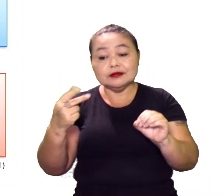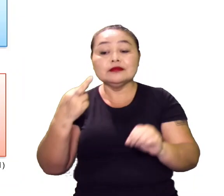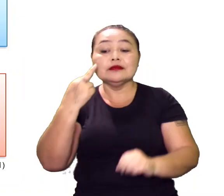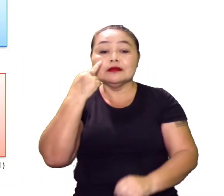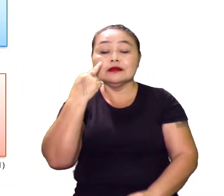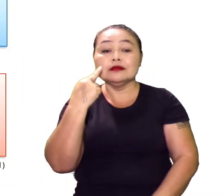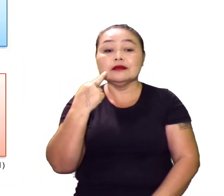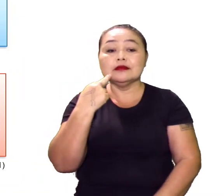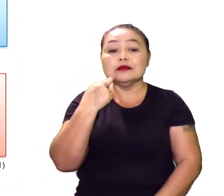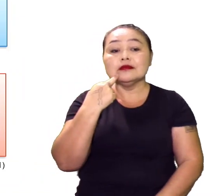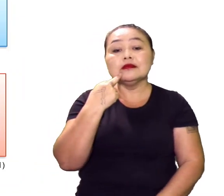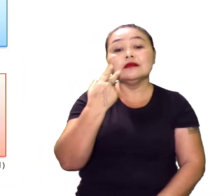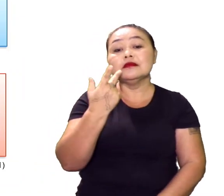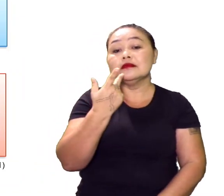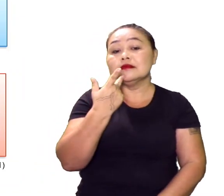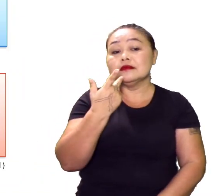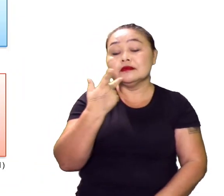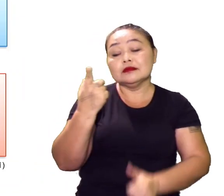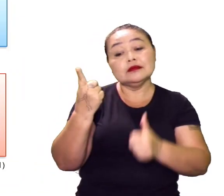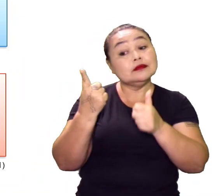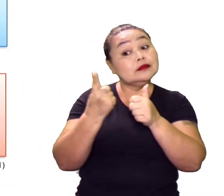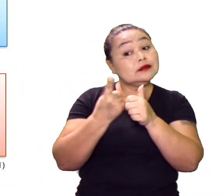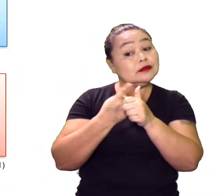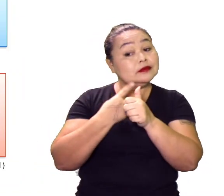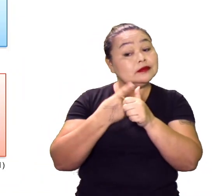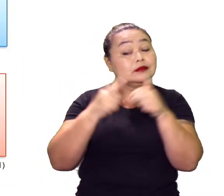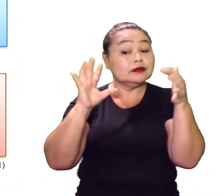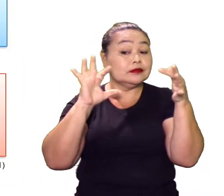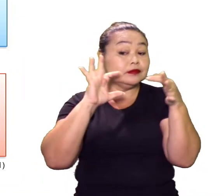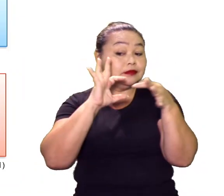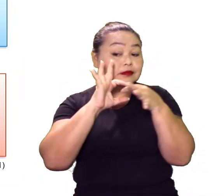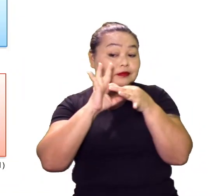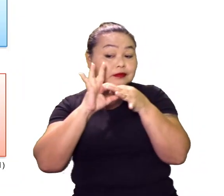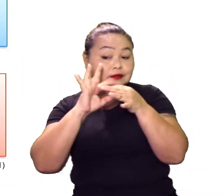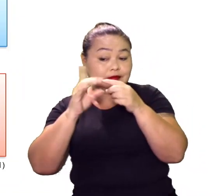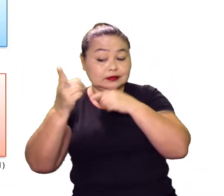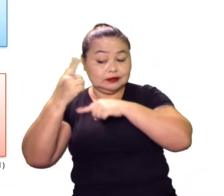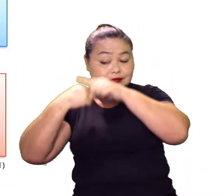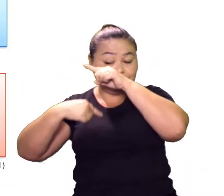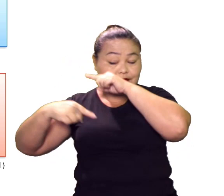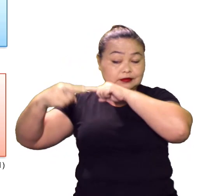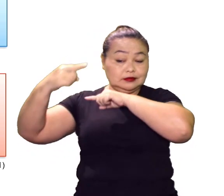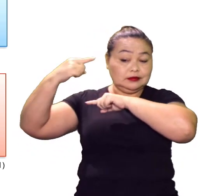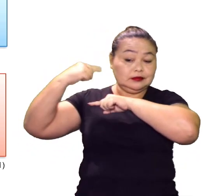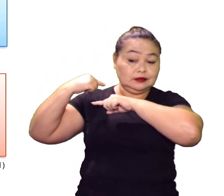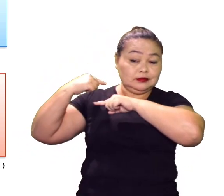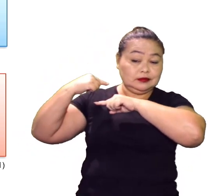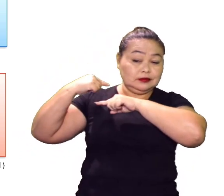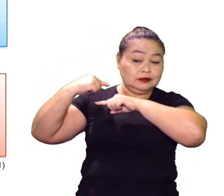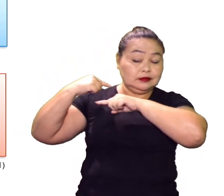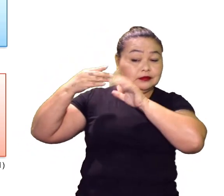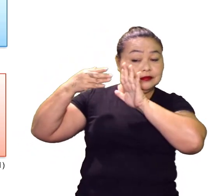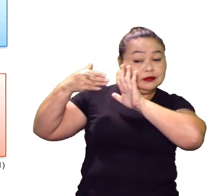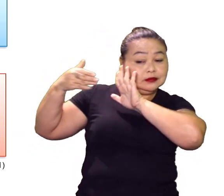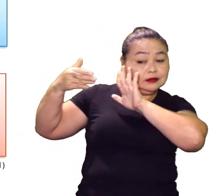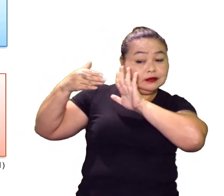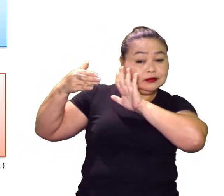isso? Então nós temos aí um contexto geológico lá do